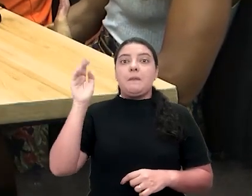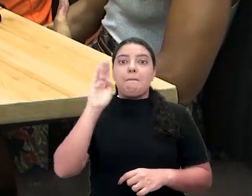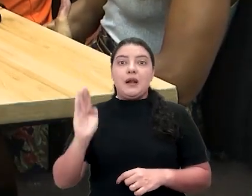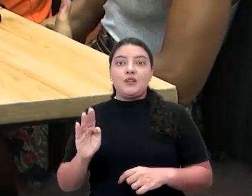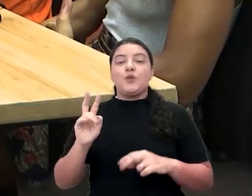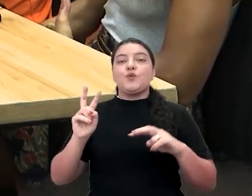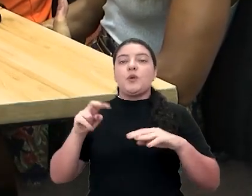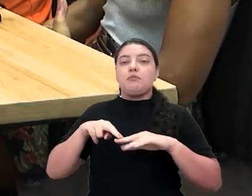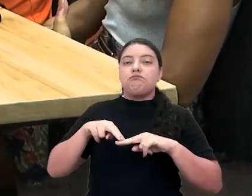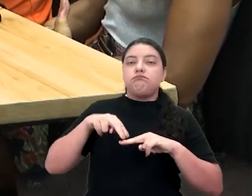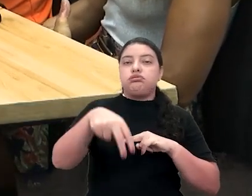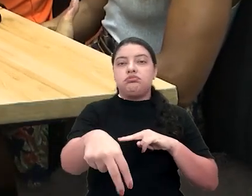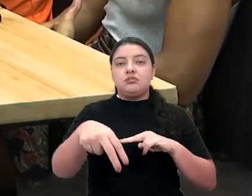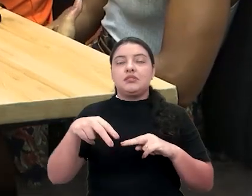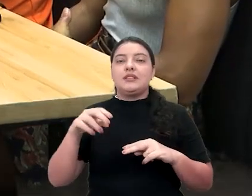distância.